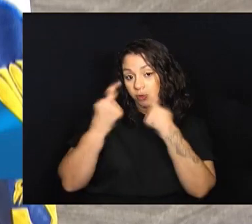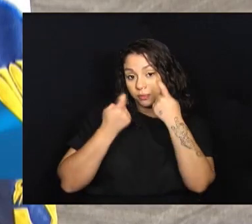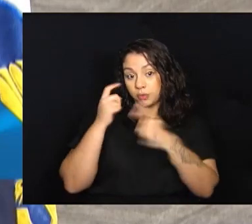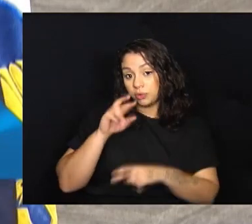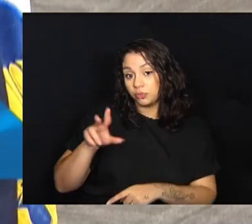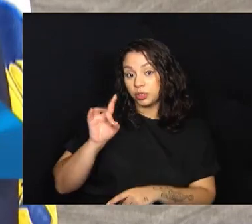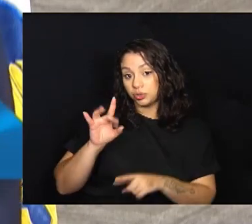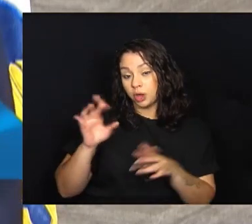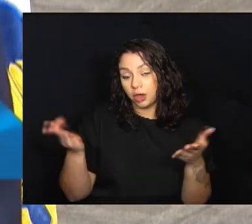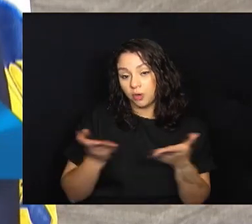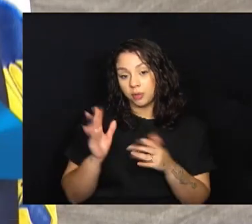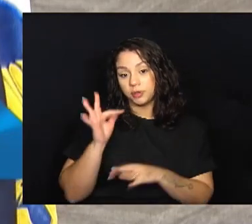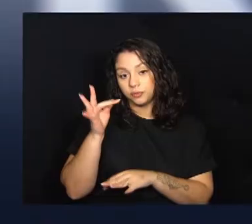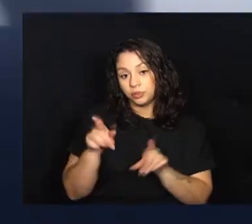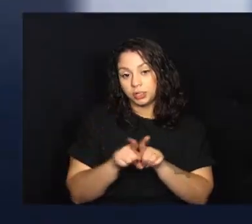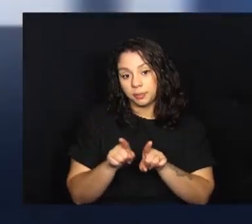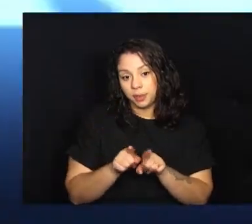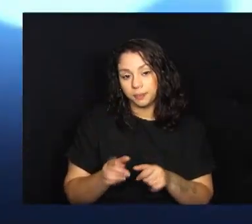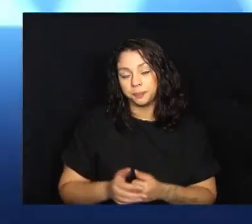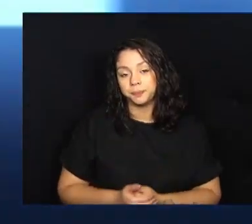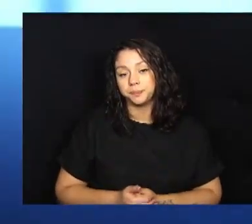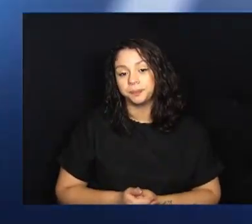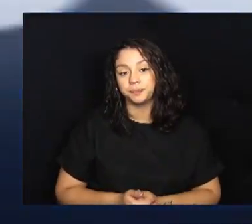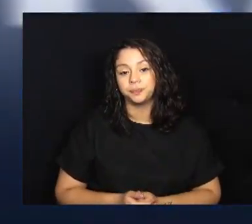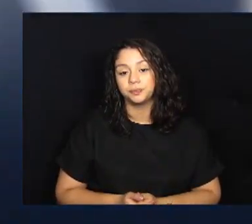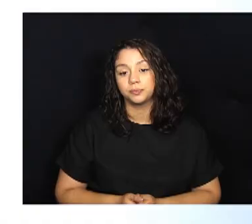atual, mas com as futuras gerações.